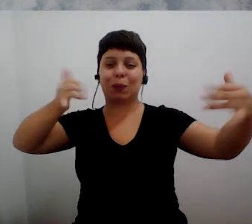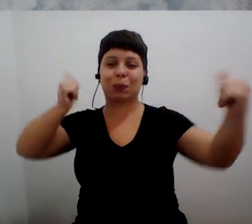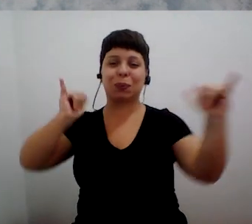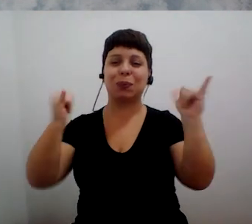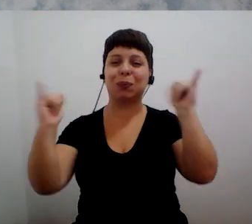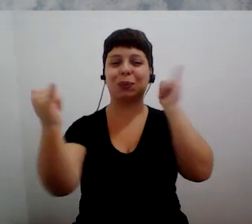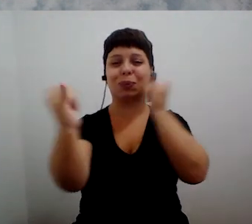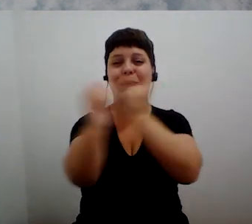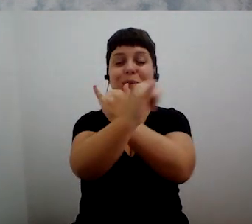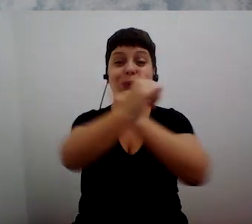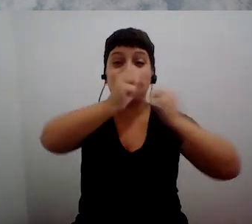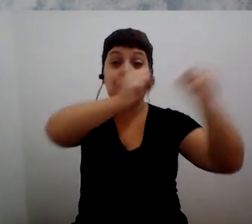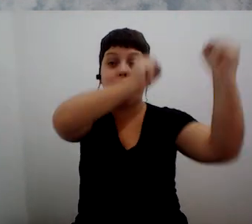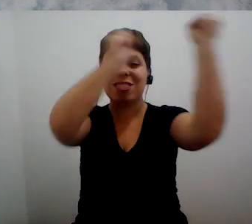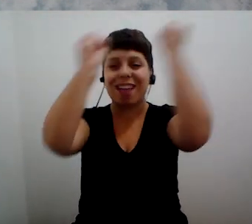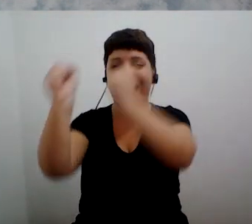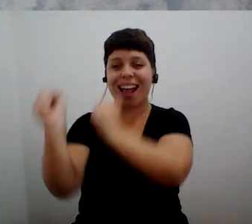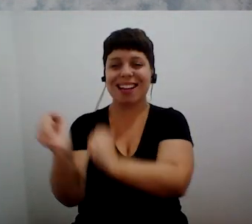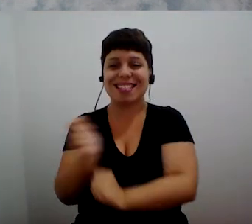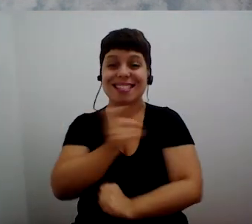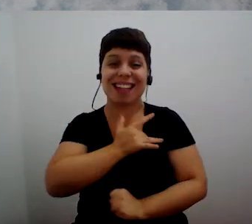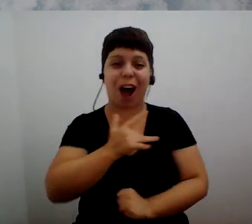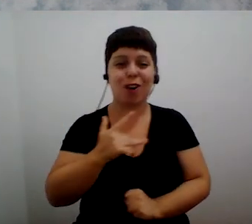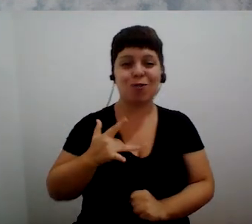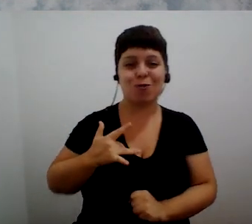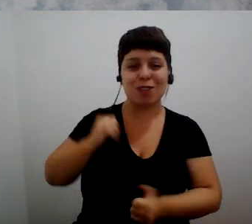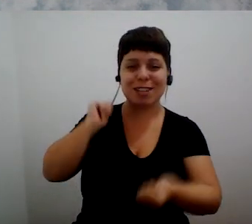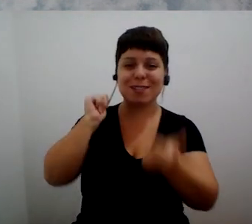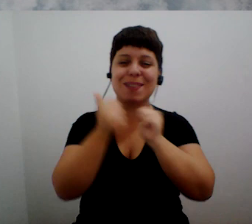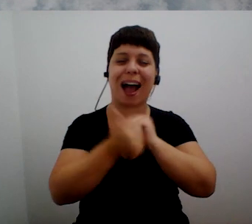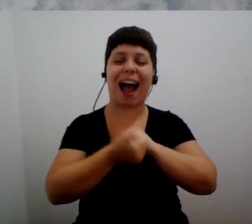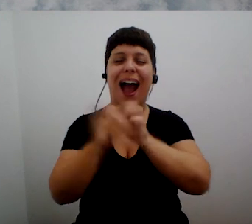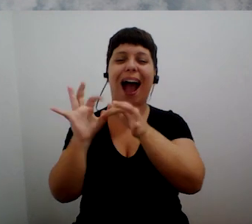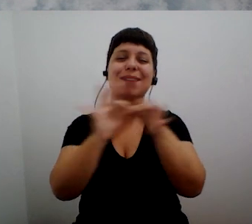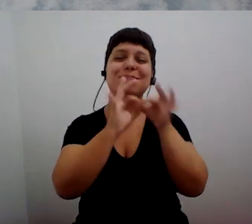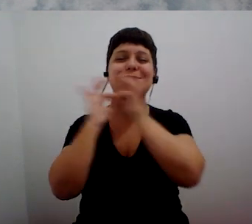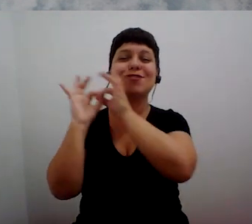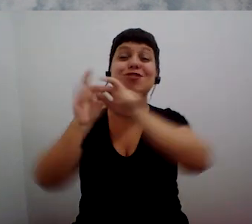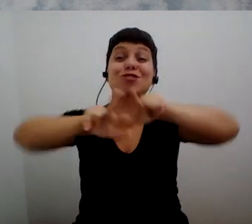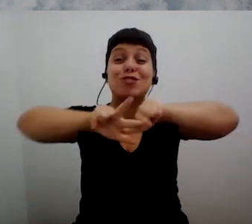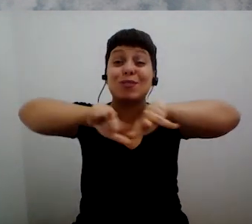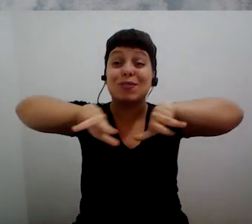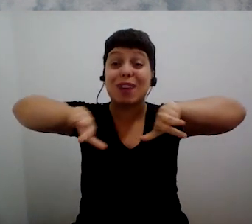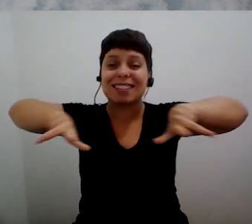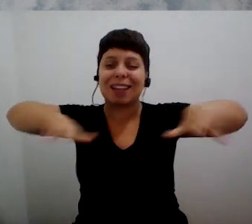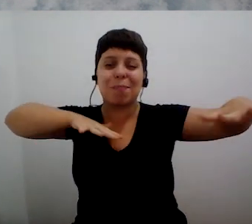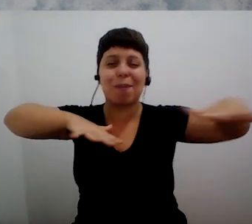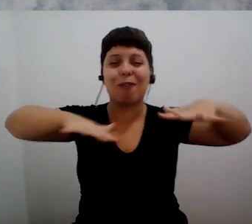inspiração, grandiosidade, energia, poder, saúde,